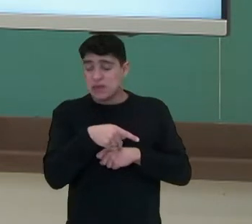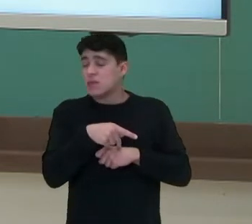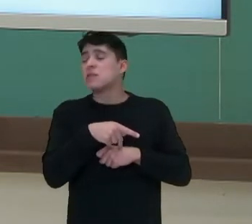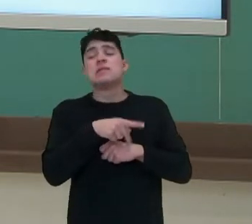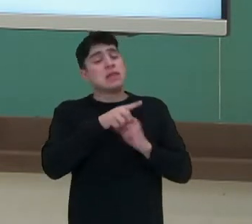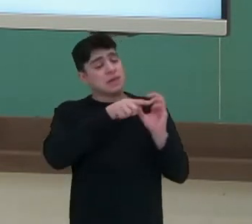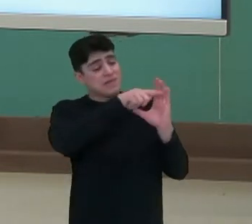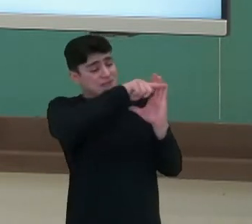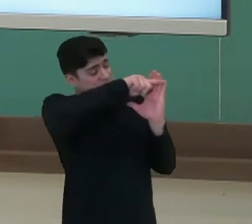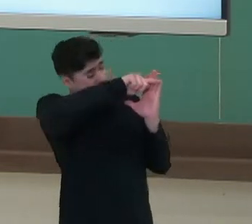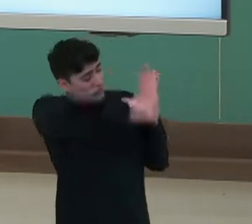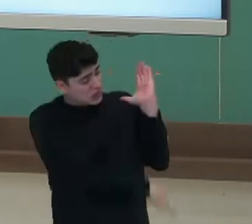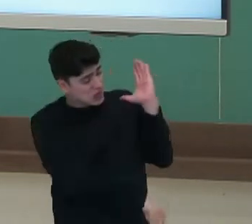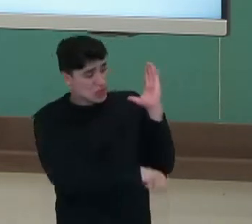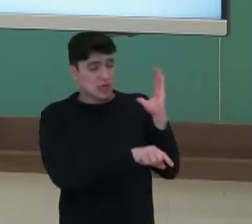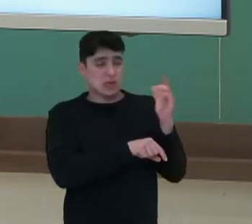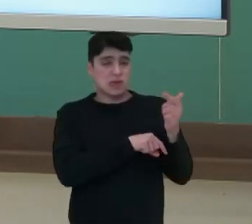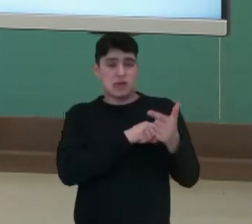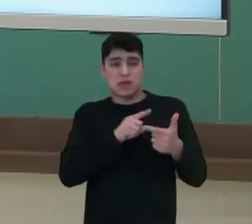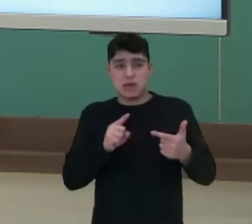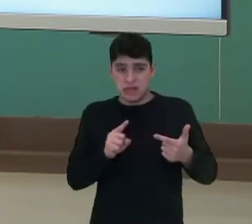baixo. Aí tem aqui de